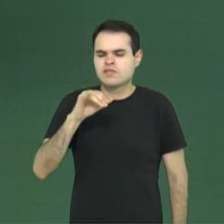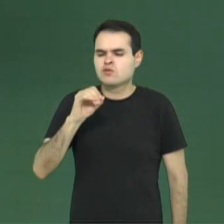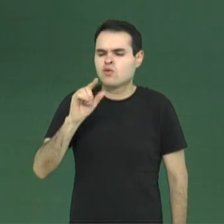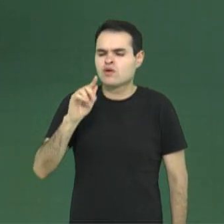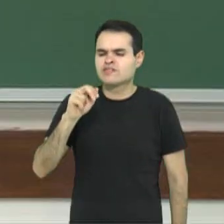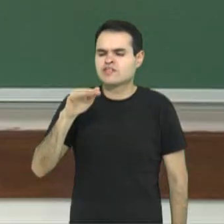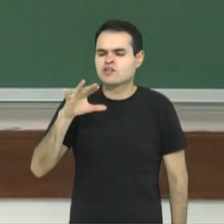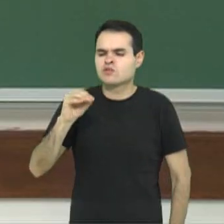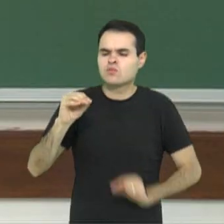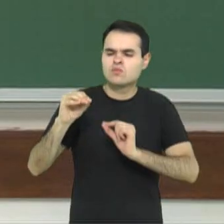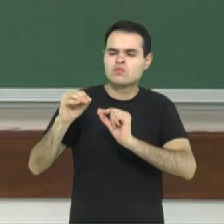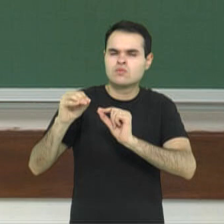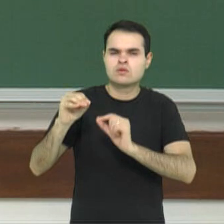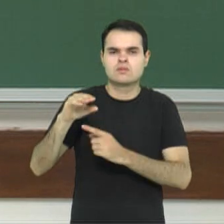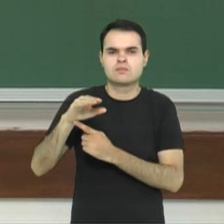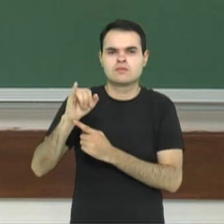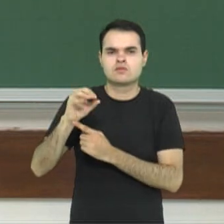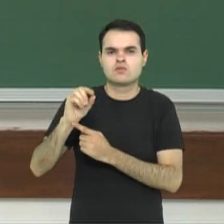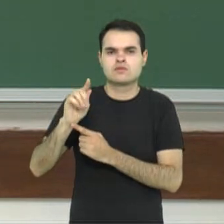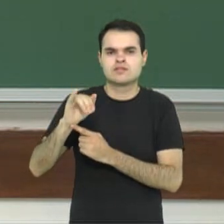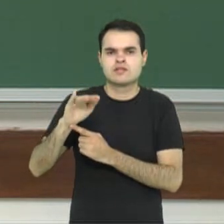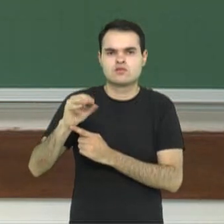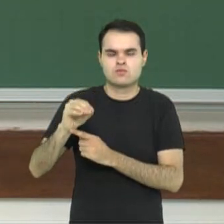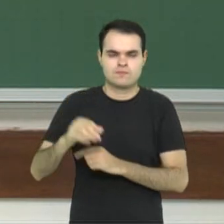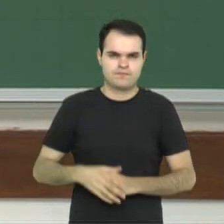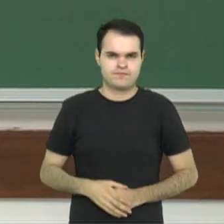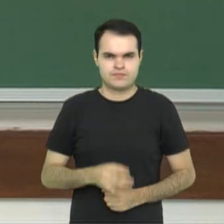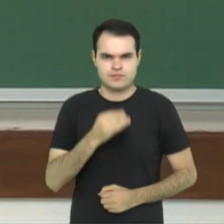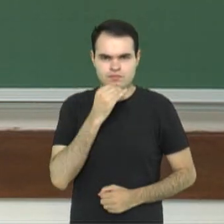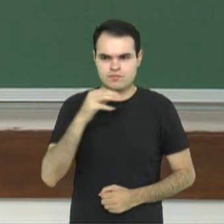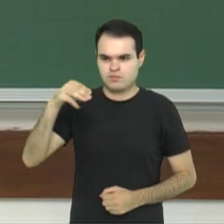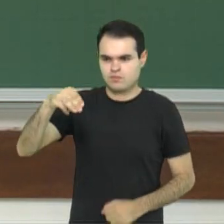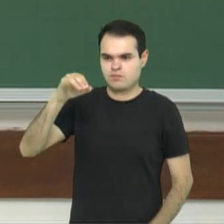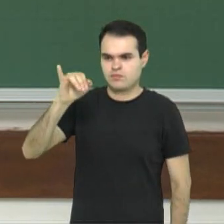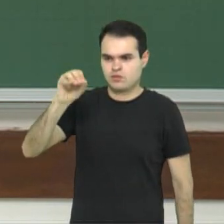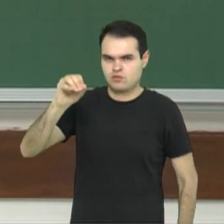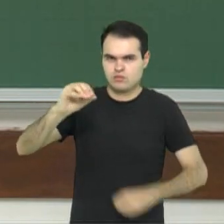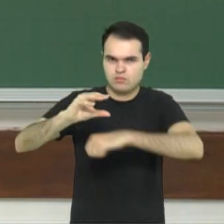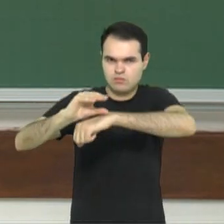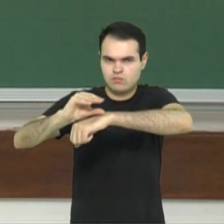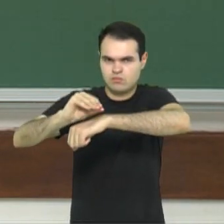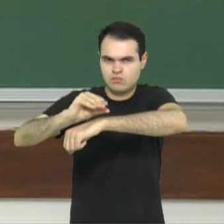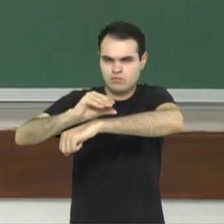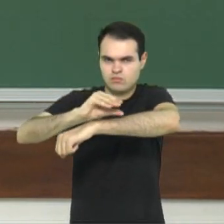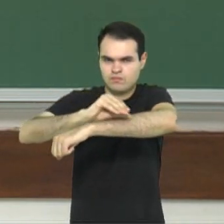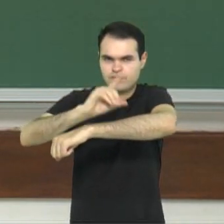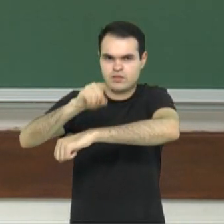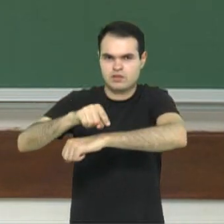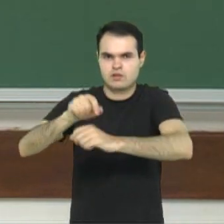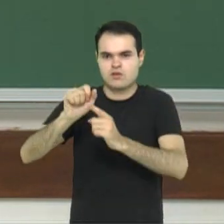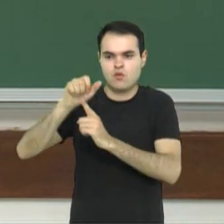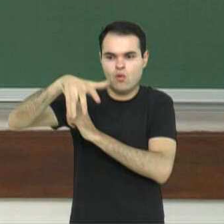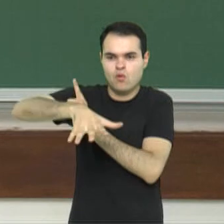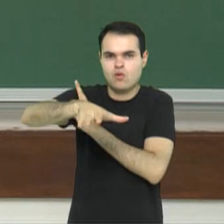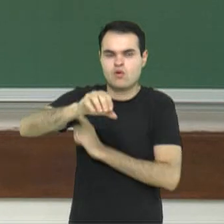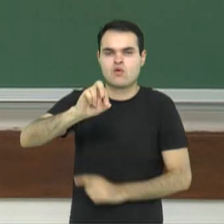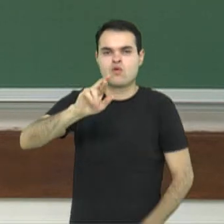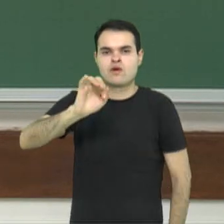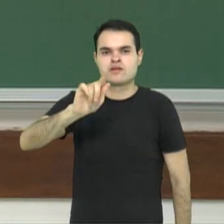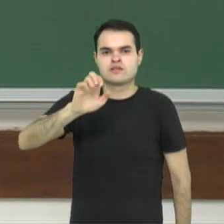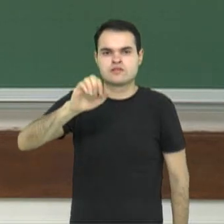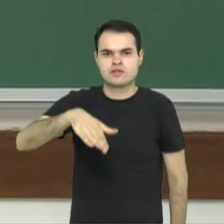que é um batimento miogênico? Tá? Vamos pegar aqui, mio, músculo, gênico, origem. Ou seja, a origem